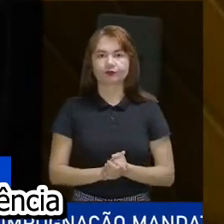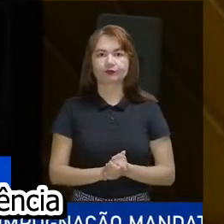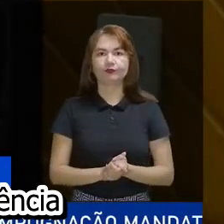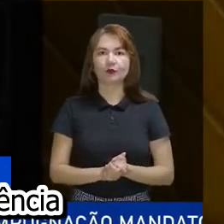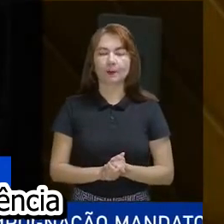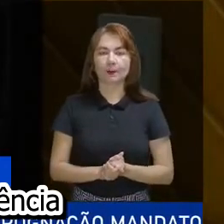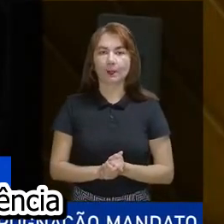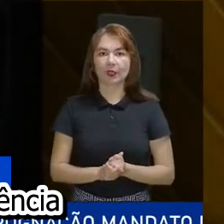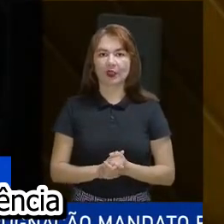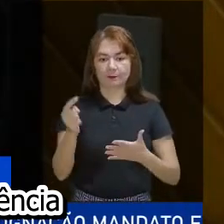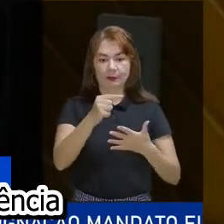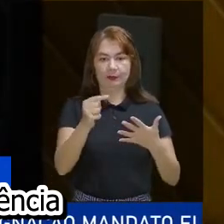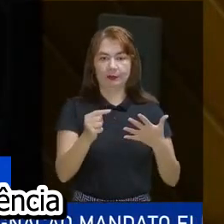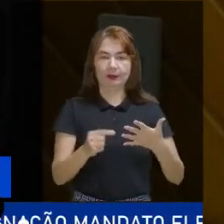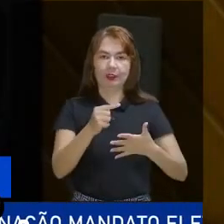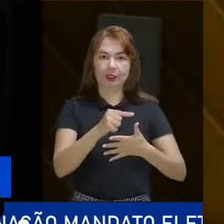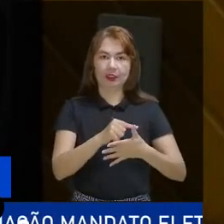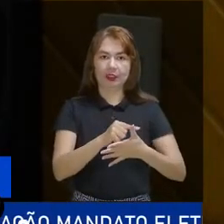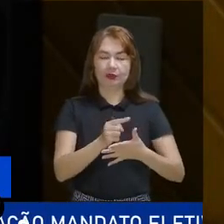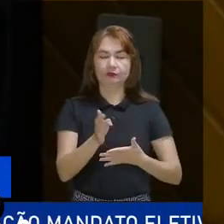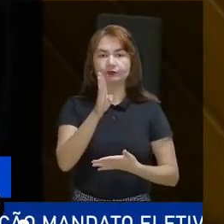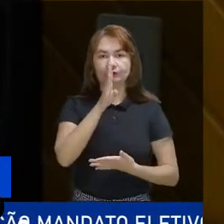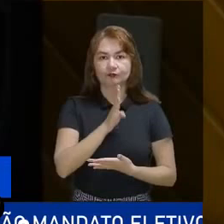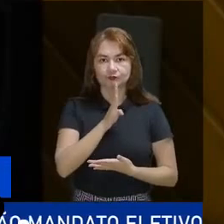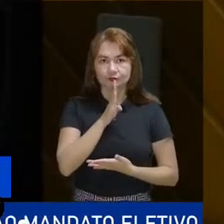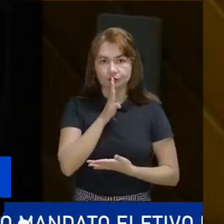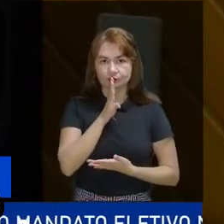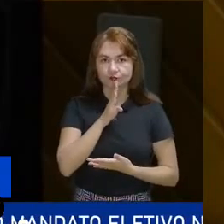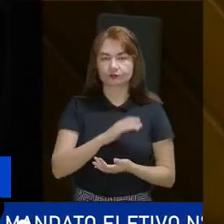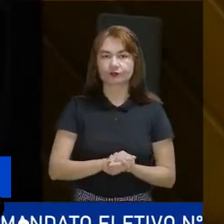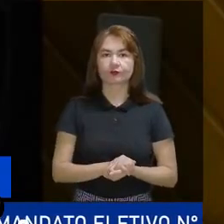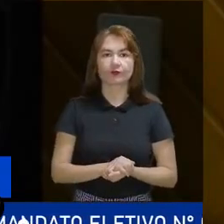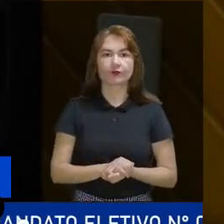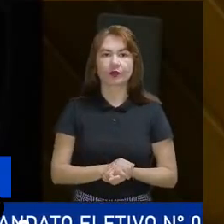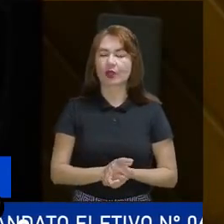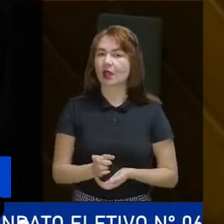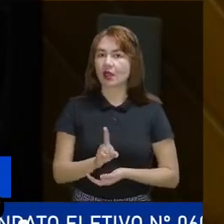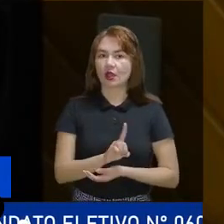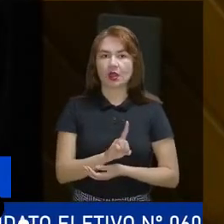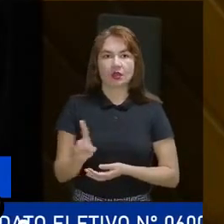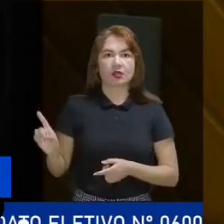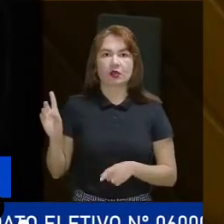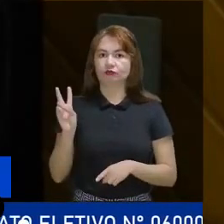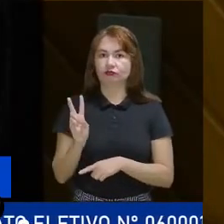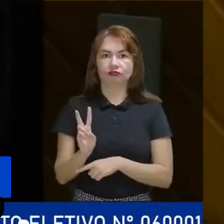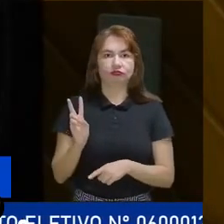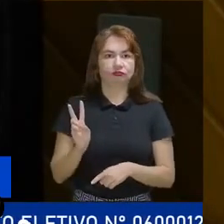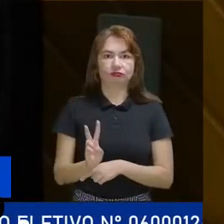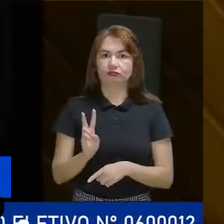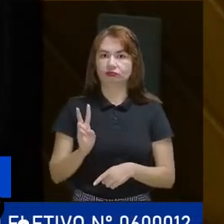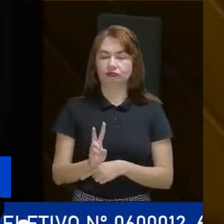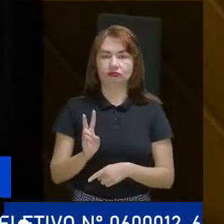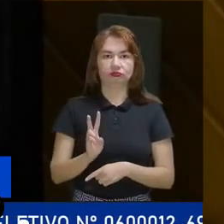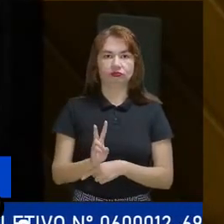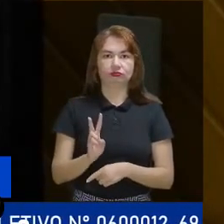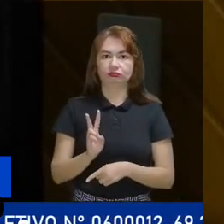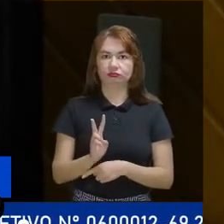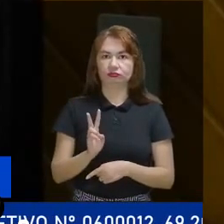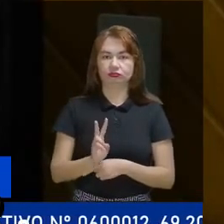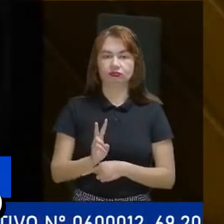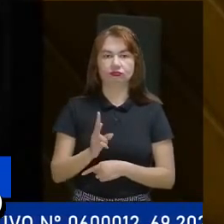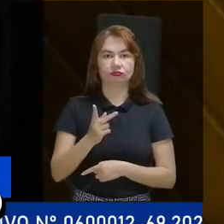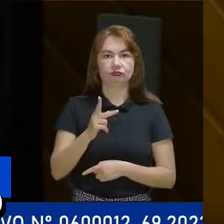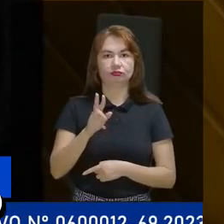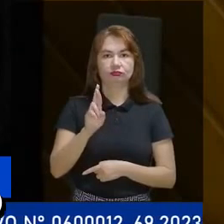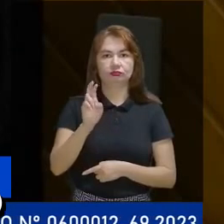acordo embargado. Item 1. De omissão em face de suposto não enfrentamento da preliminar de nulidade suscitada na sessão